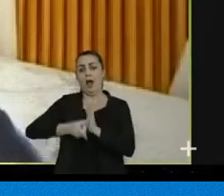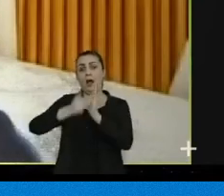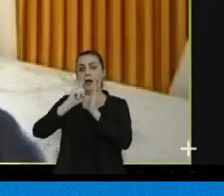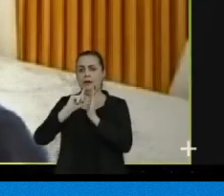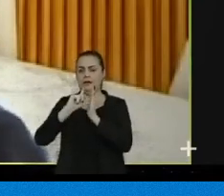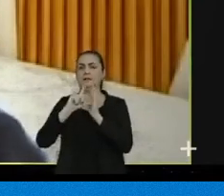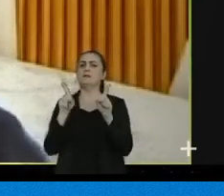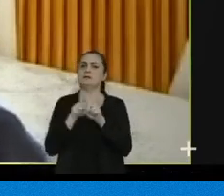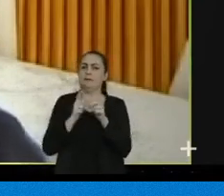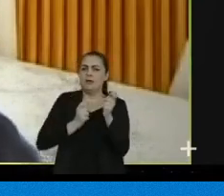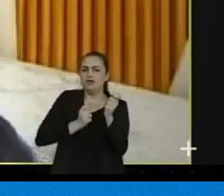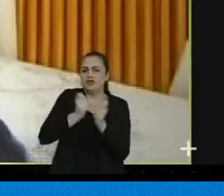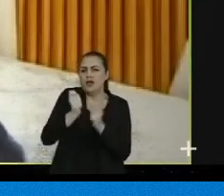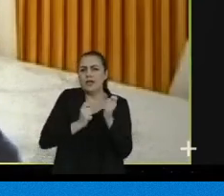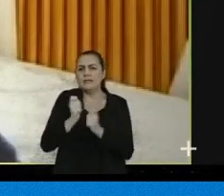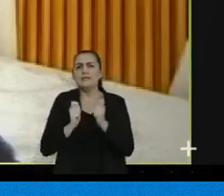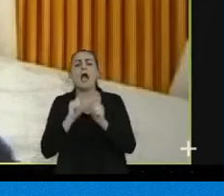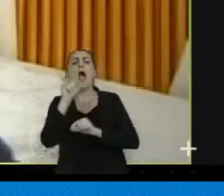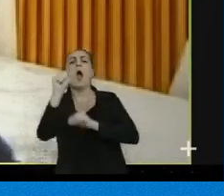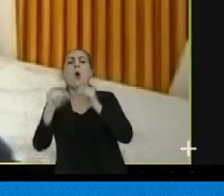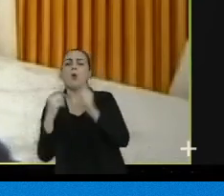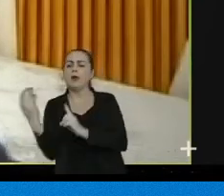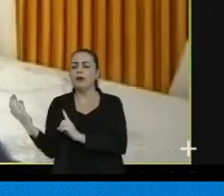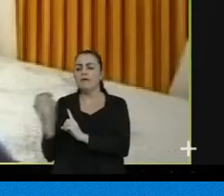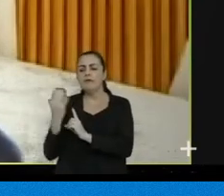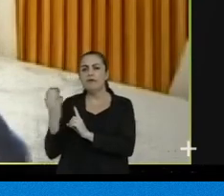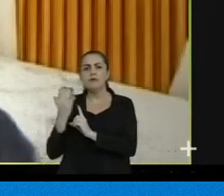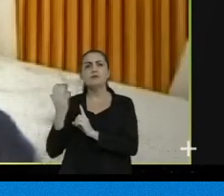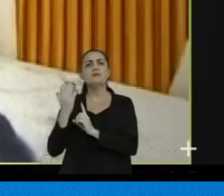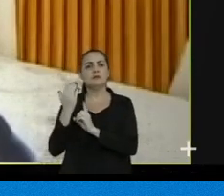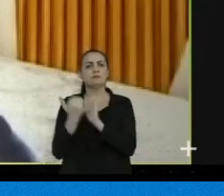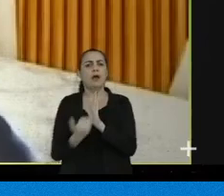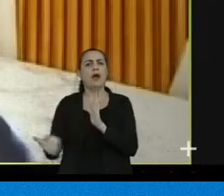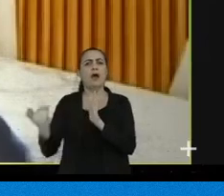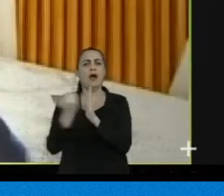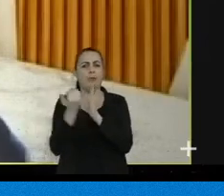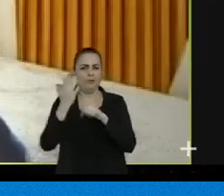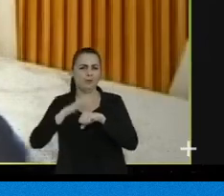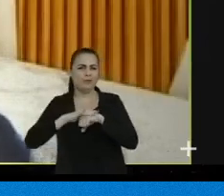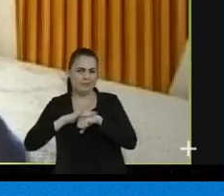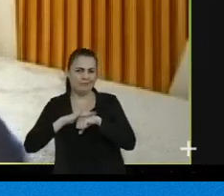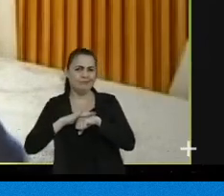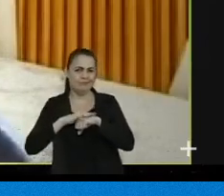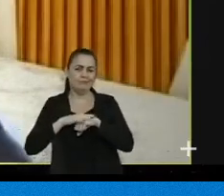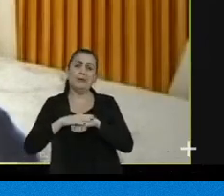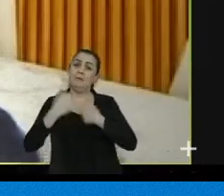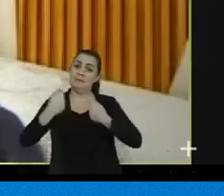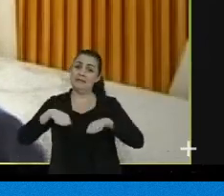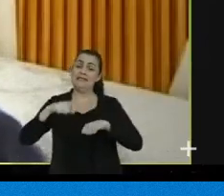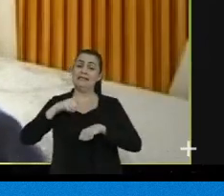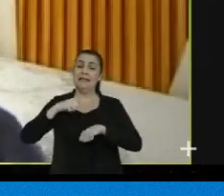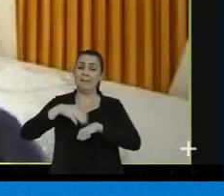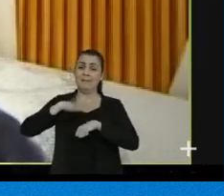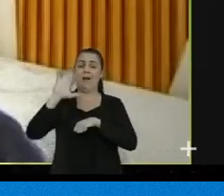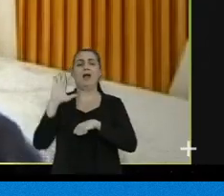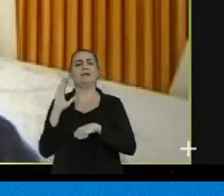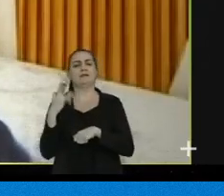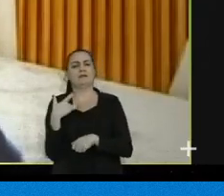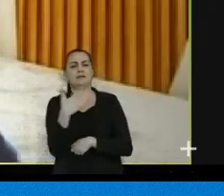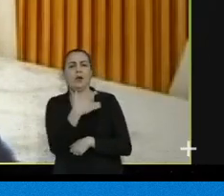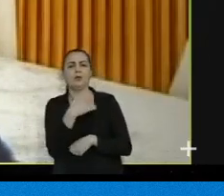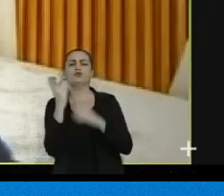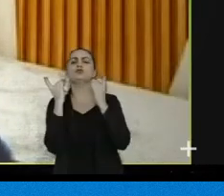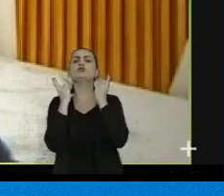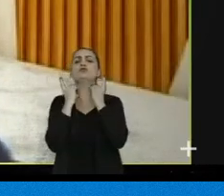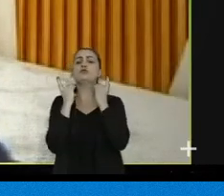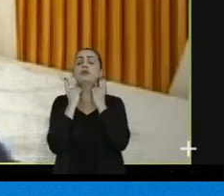que levam à doença, mais tecido tireoide, mais saúde tireoidiana a gente pode preservar e talvez, quem sabe, adiar a necessidade